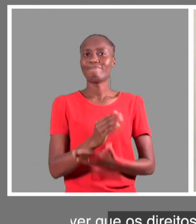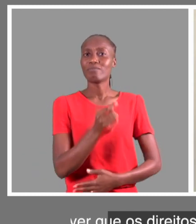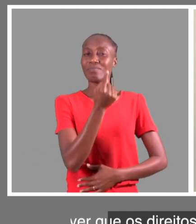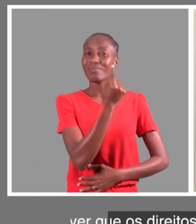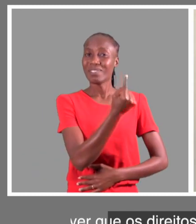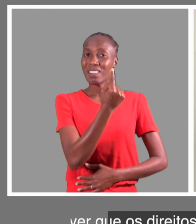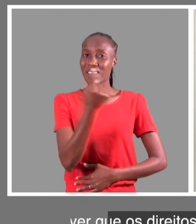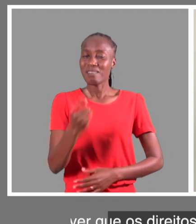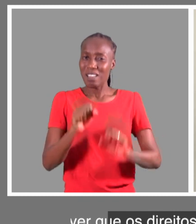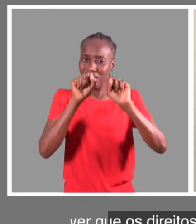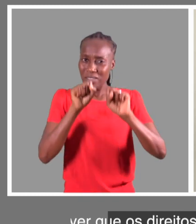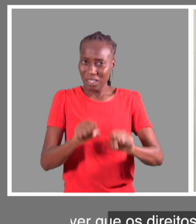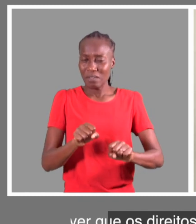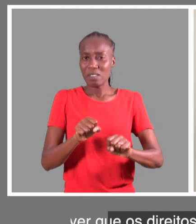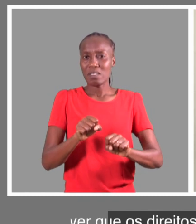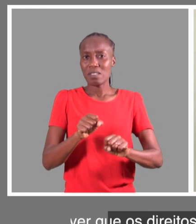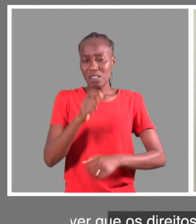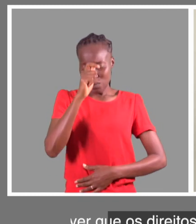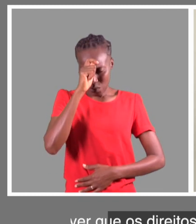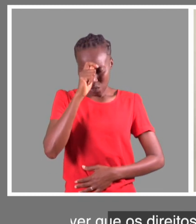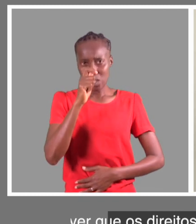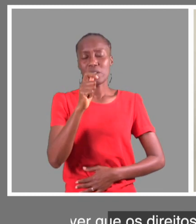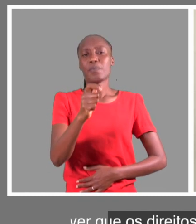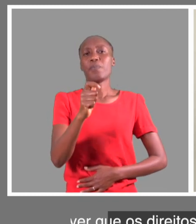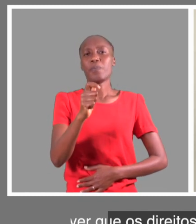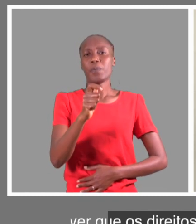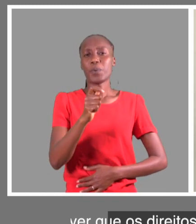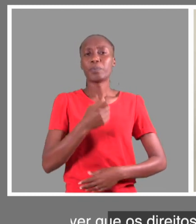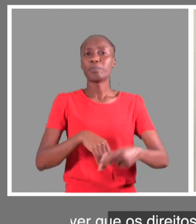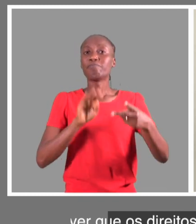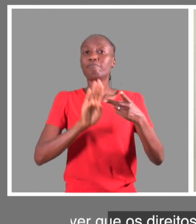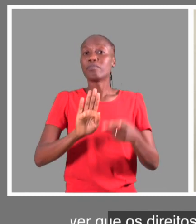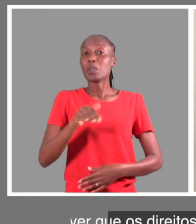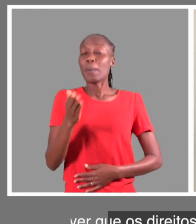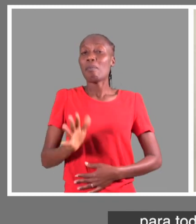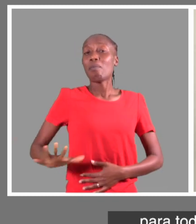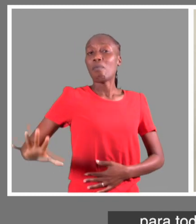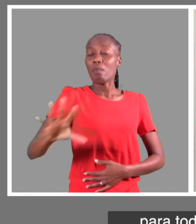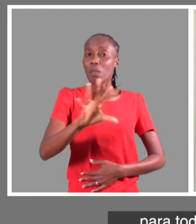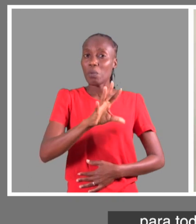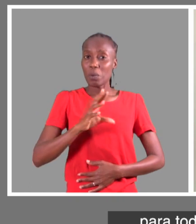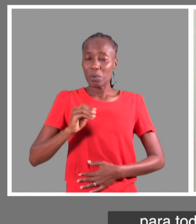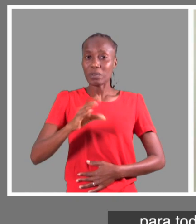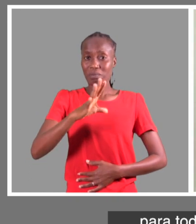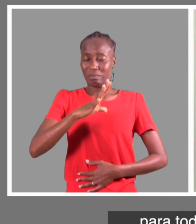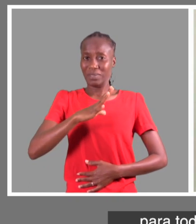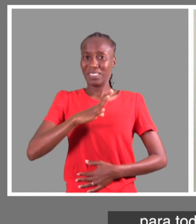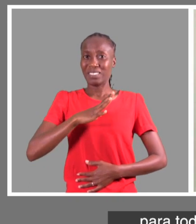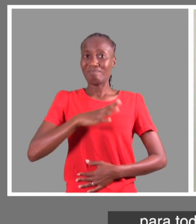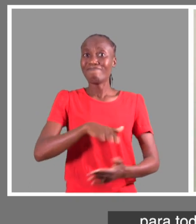direitos de cada um sejam valorados e sejam priorizados para todos